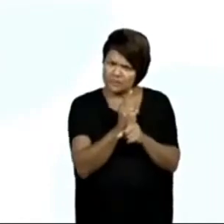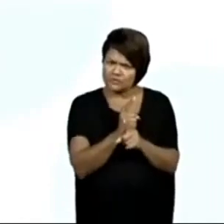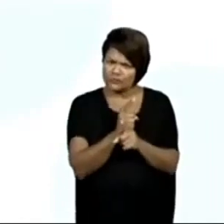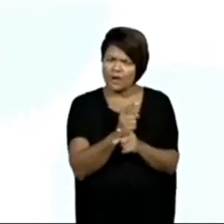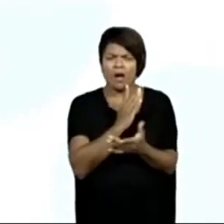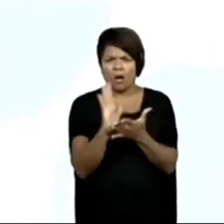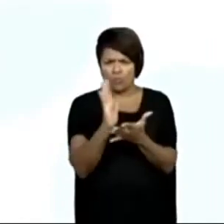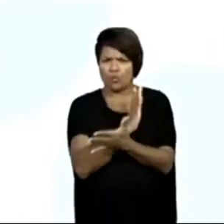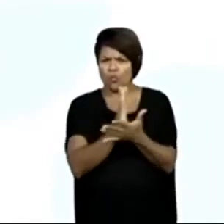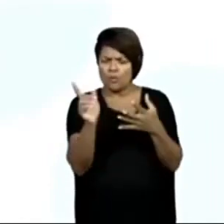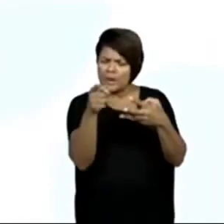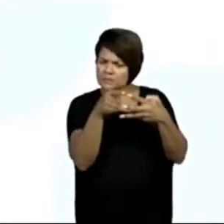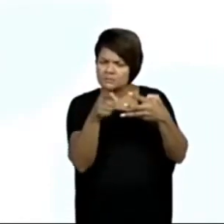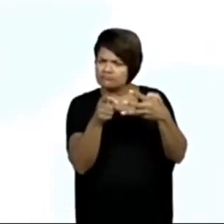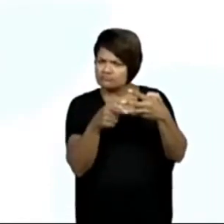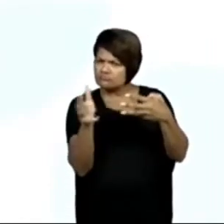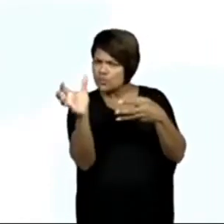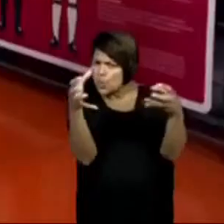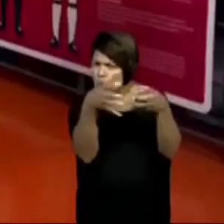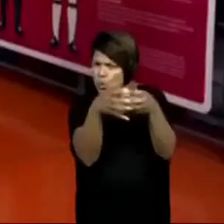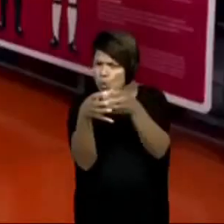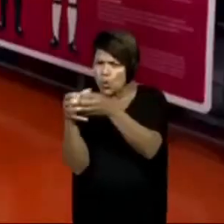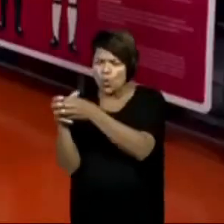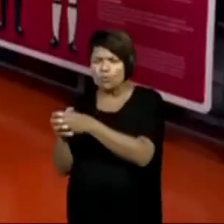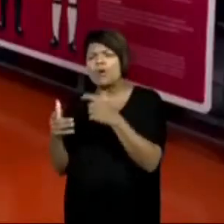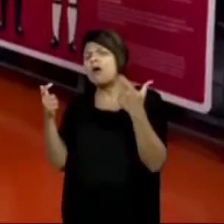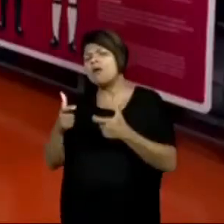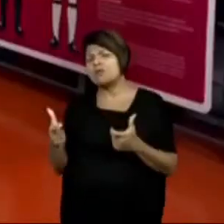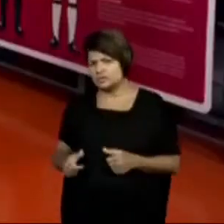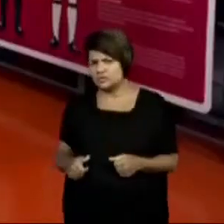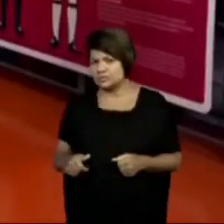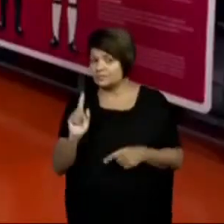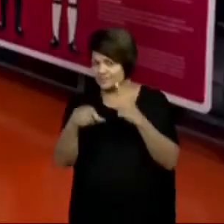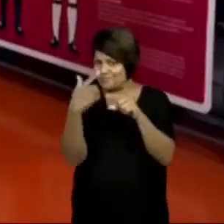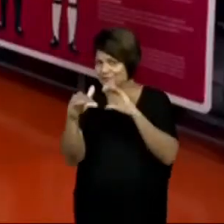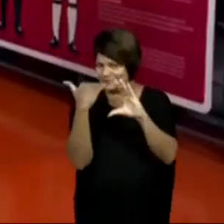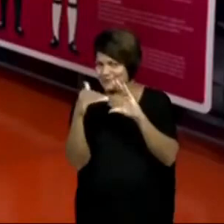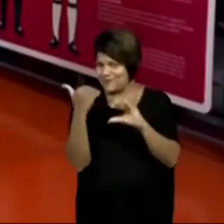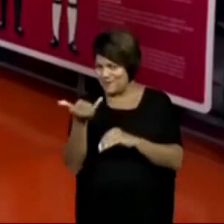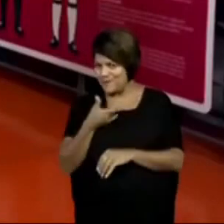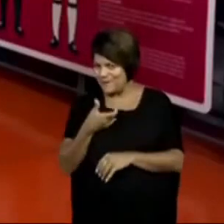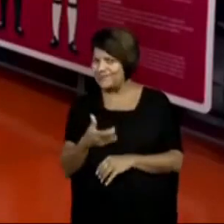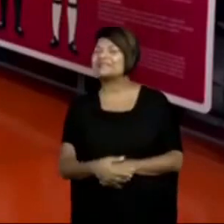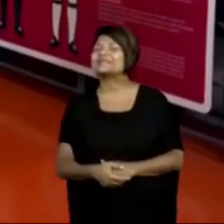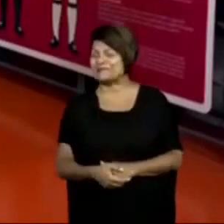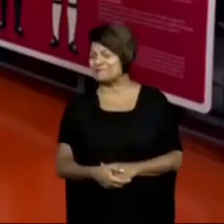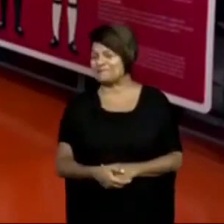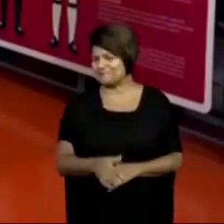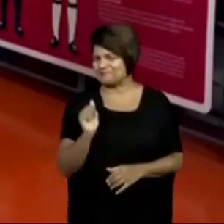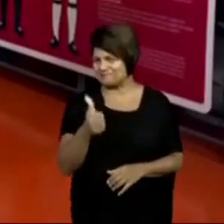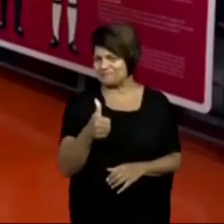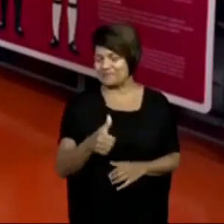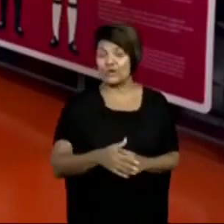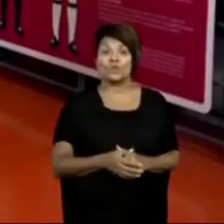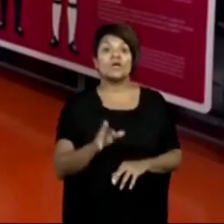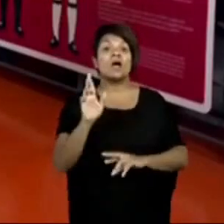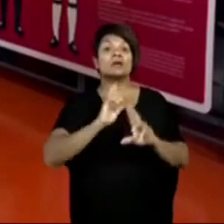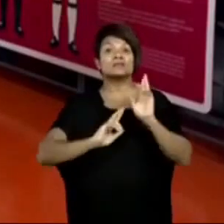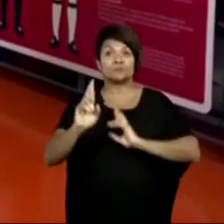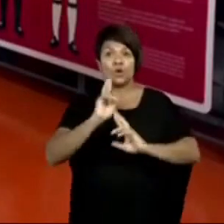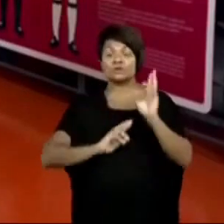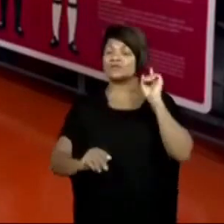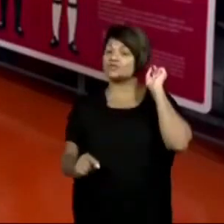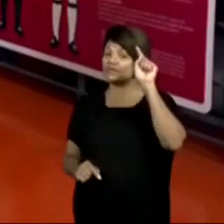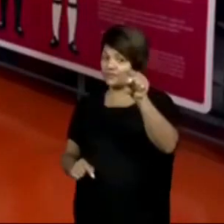alguma dessas habilidades no futebol? Onde? Depois conta aí pra gente, né, Promara? Manda pra gente as respostas de